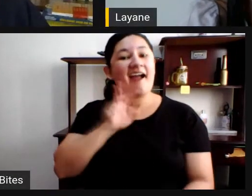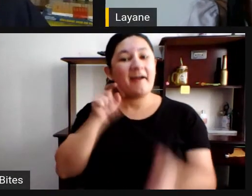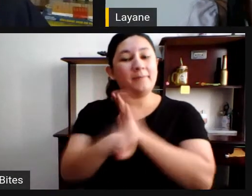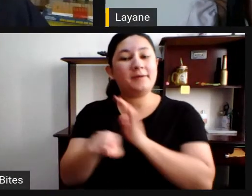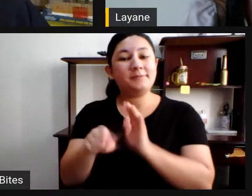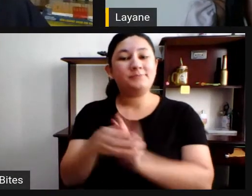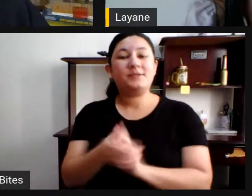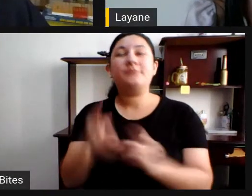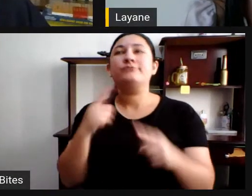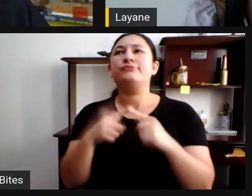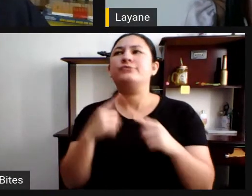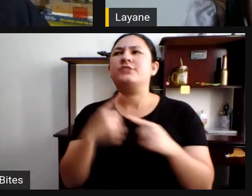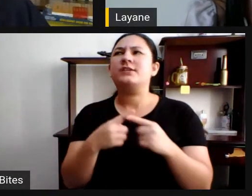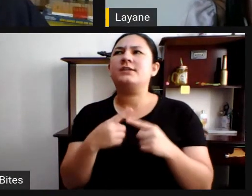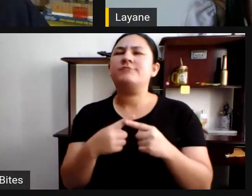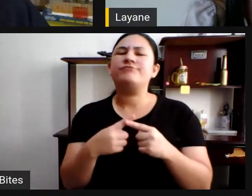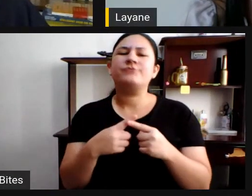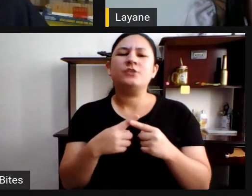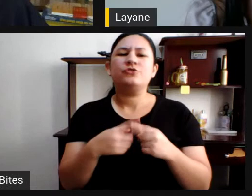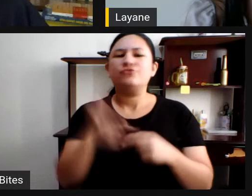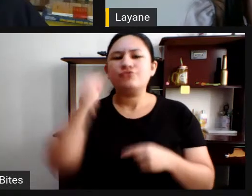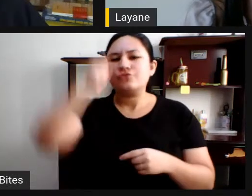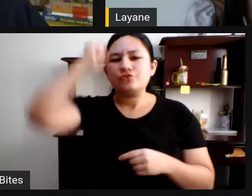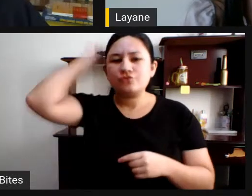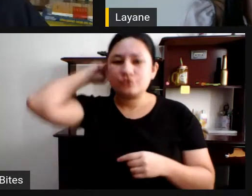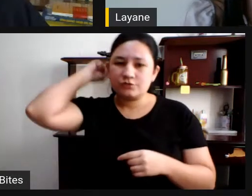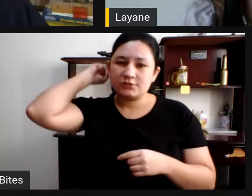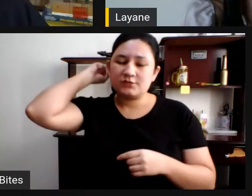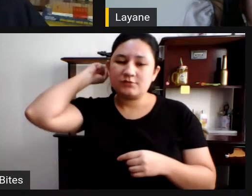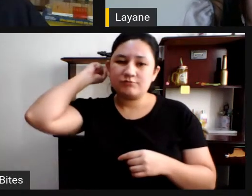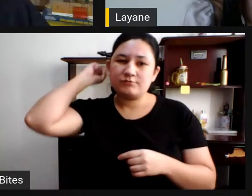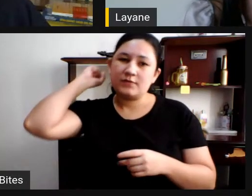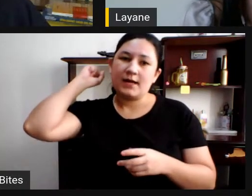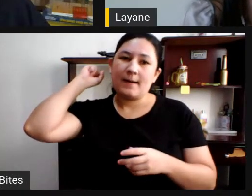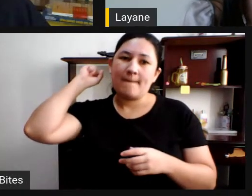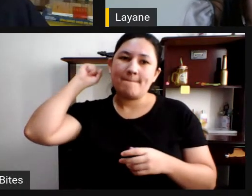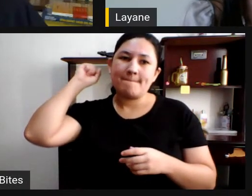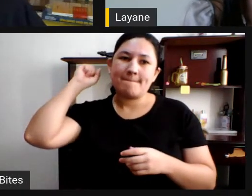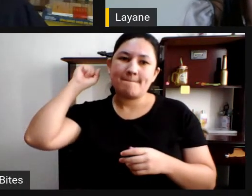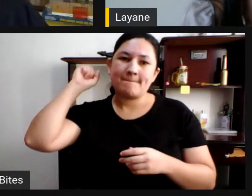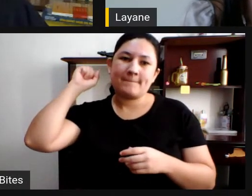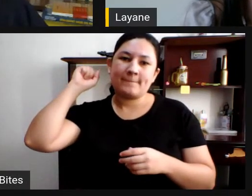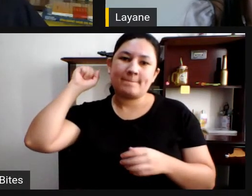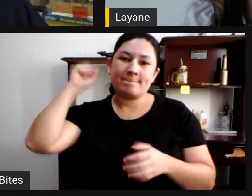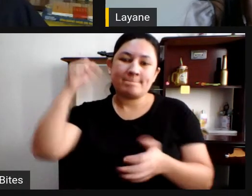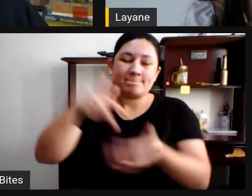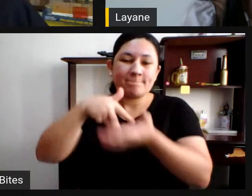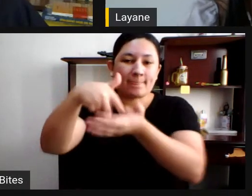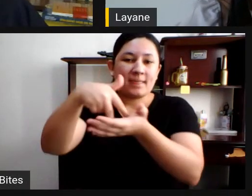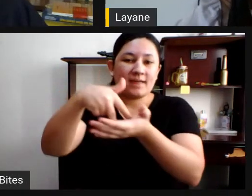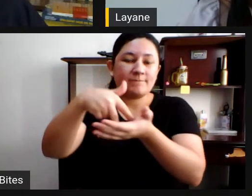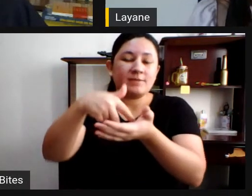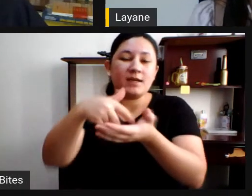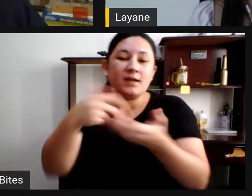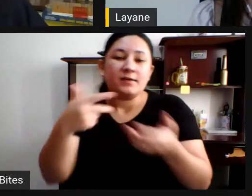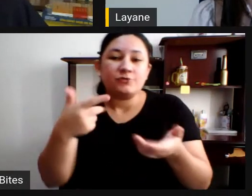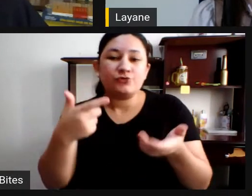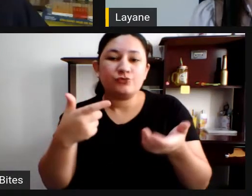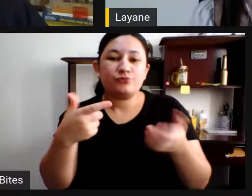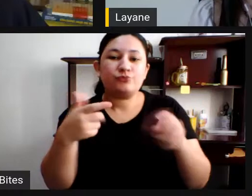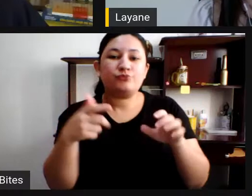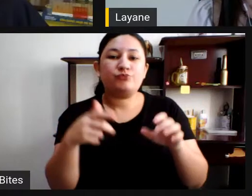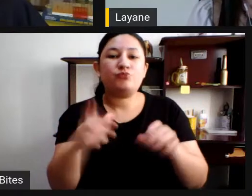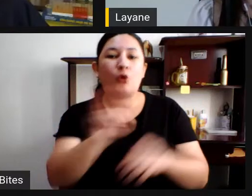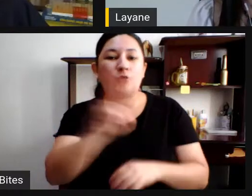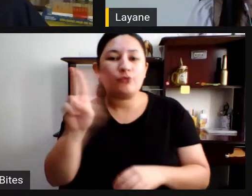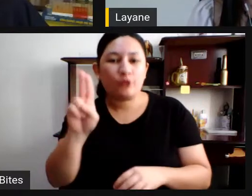por uma corrente chamada estruturalismo agora ele mesmo usou muito pouco a palavra